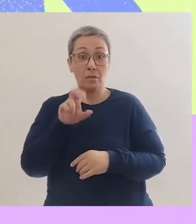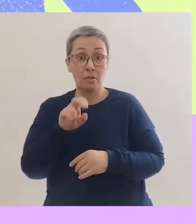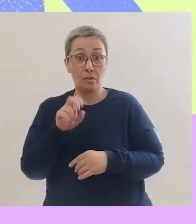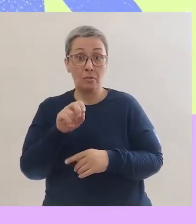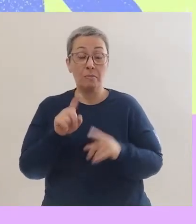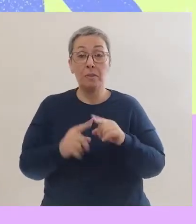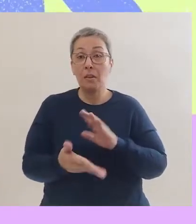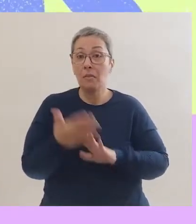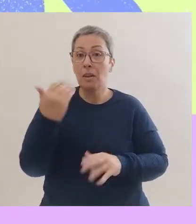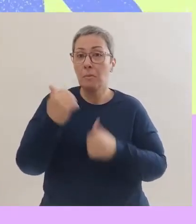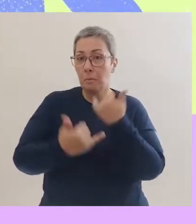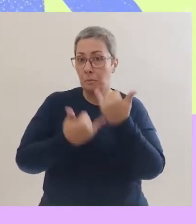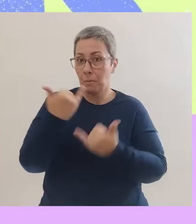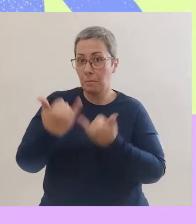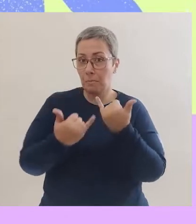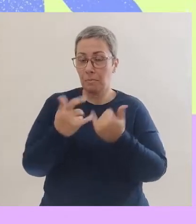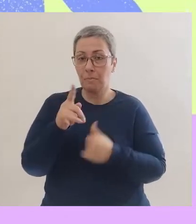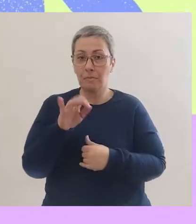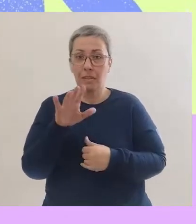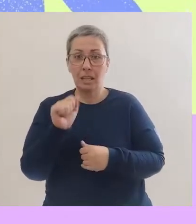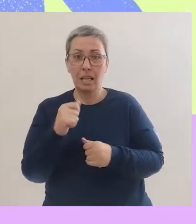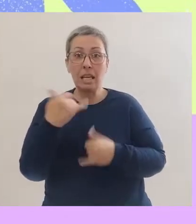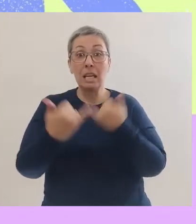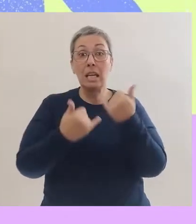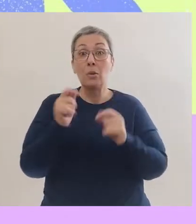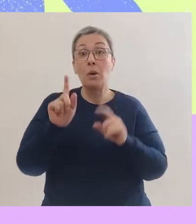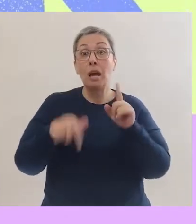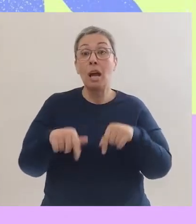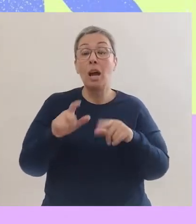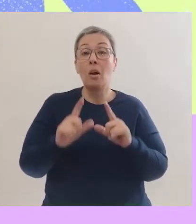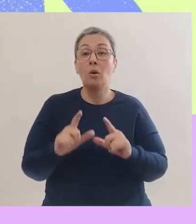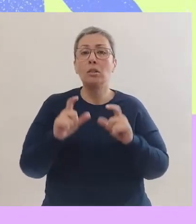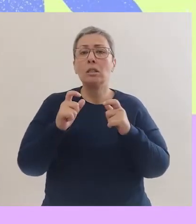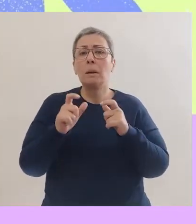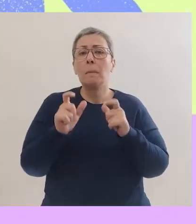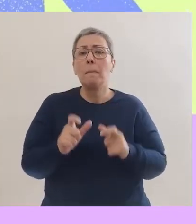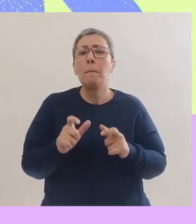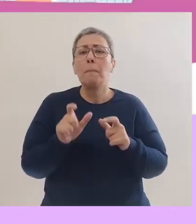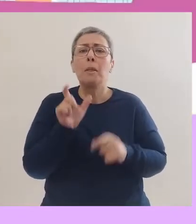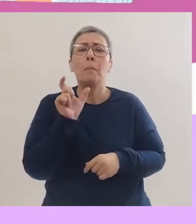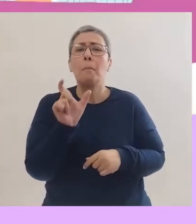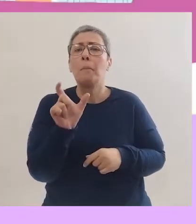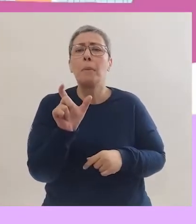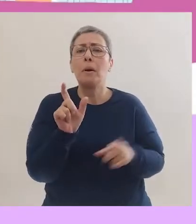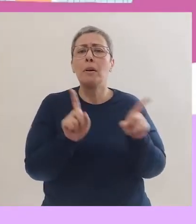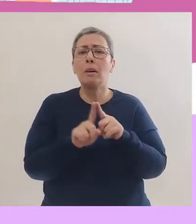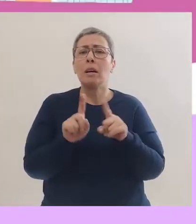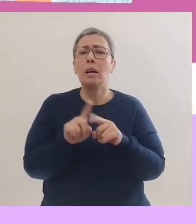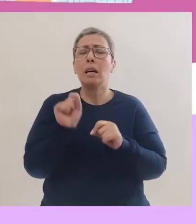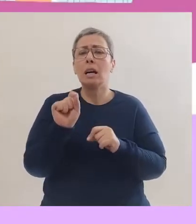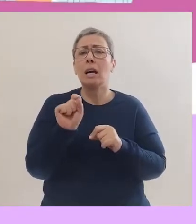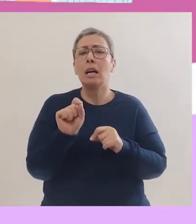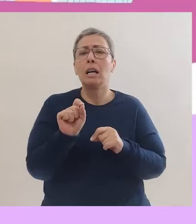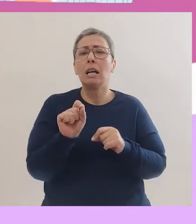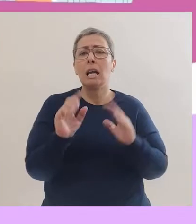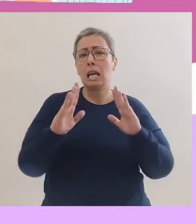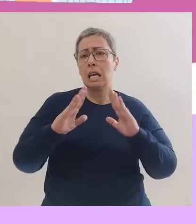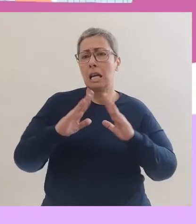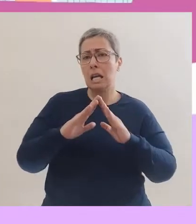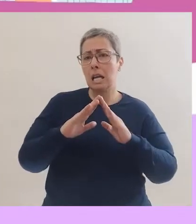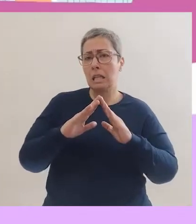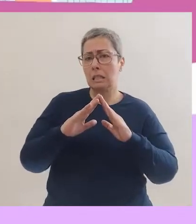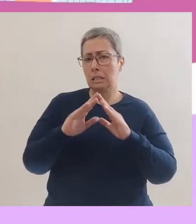Vamos brincar com essa parlenda? A brincadeira é onde está a palavra. Onde está a palavra